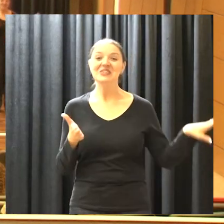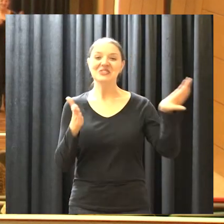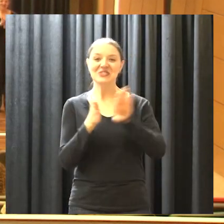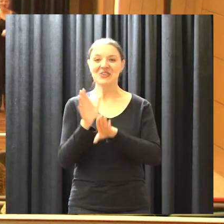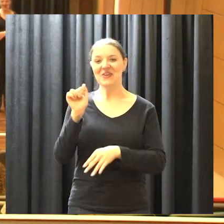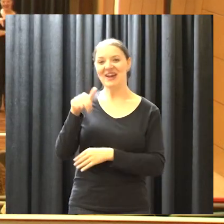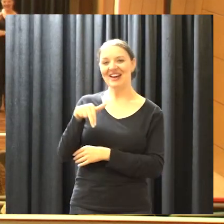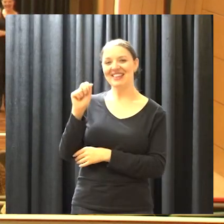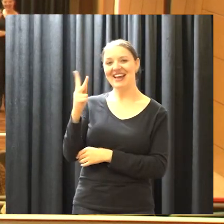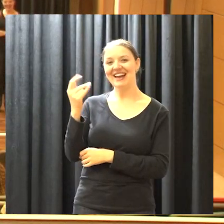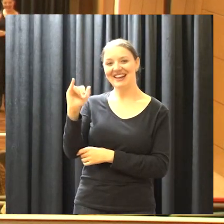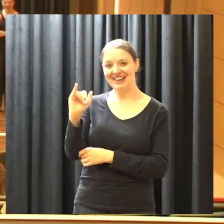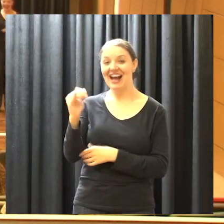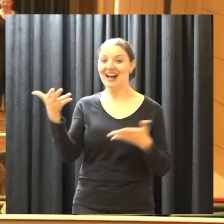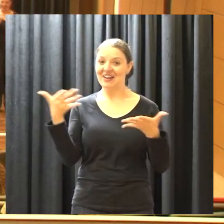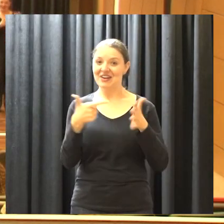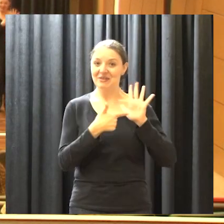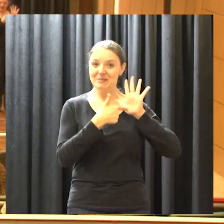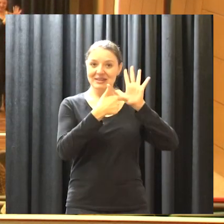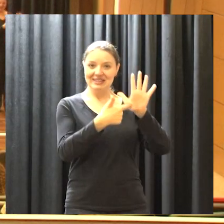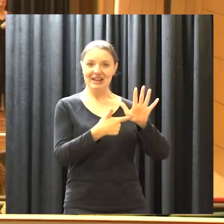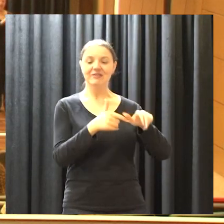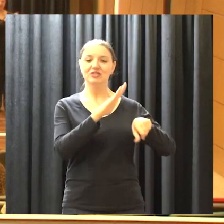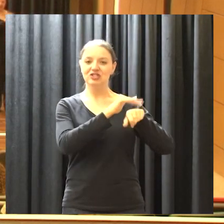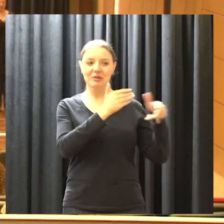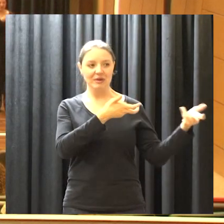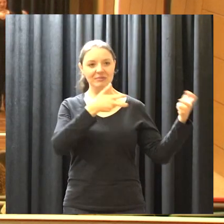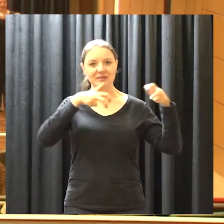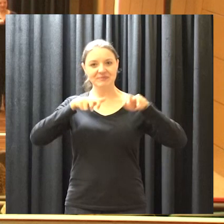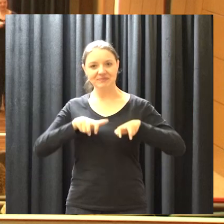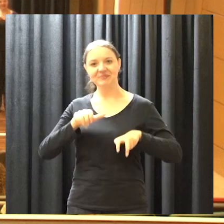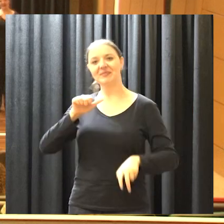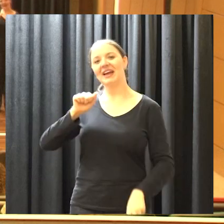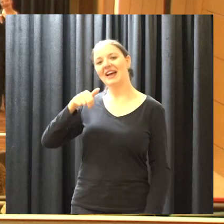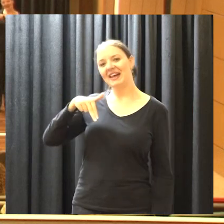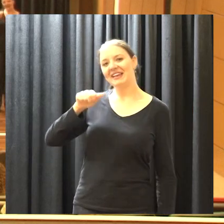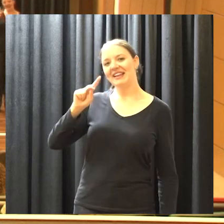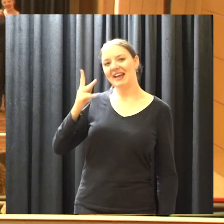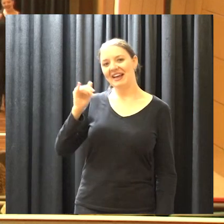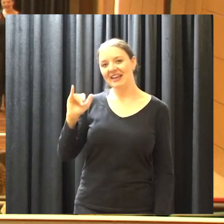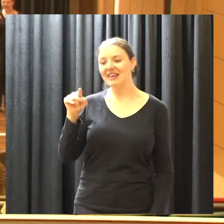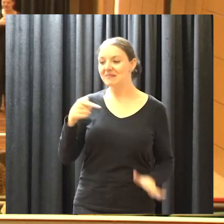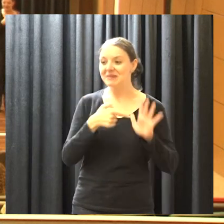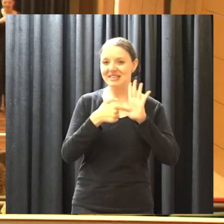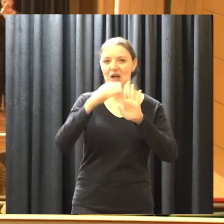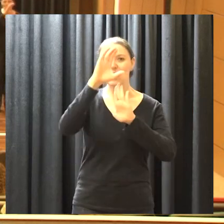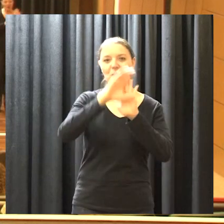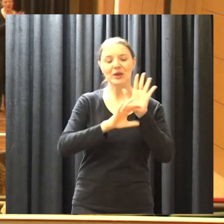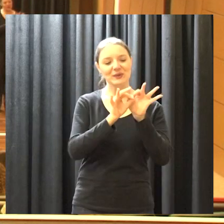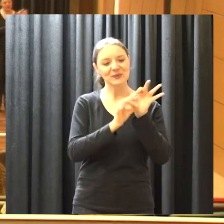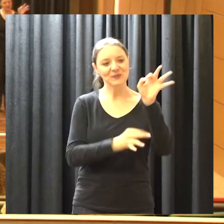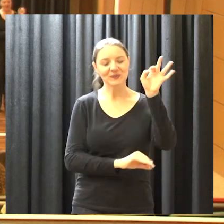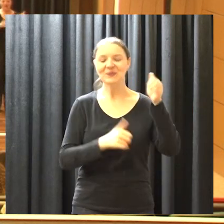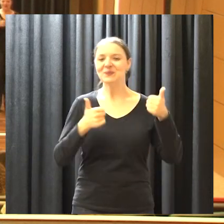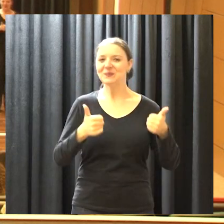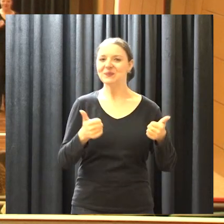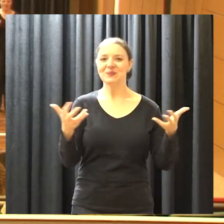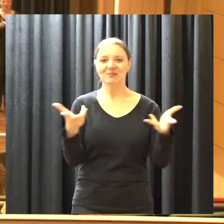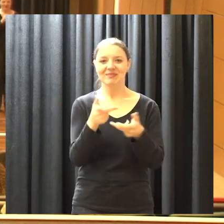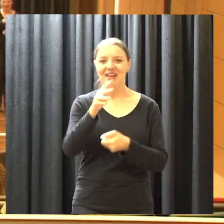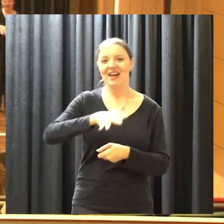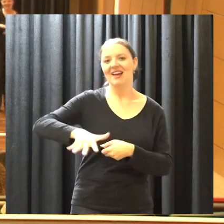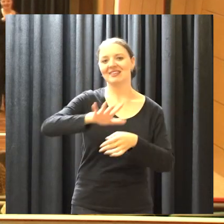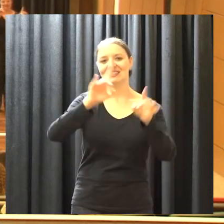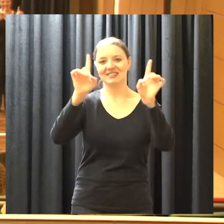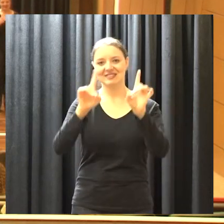Vamos lá. Então, eu vou chamar oficialmente a Anaí para compor a mesa, né, apresentar o grande currículo e as contribuições dela para o campo da